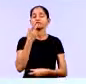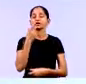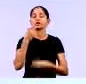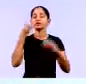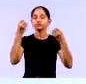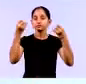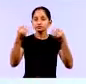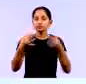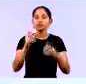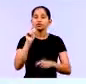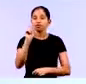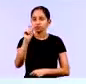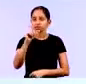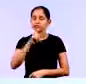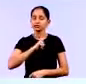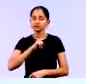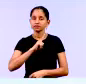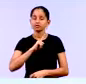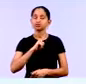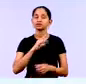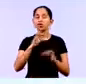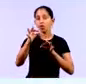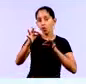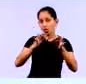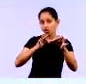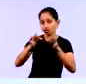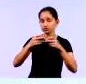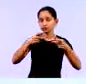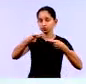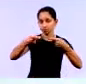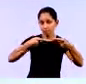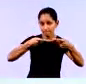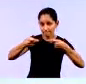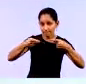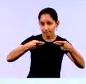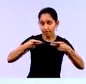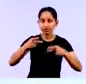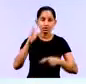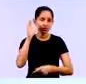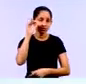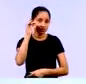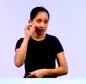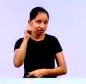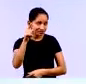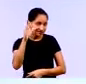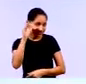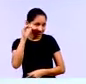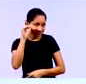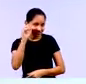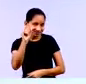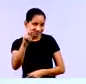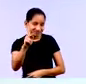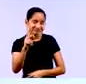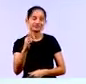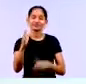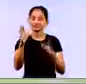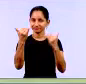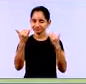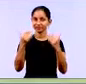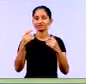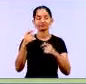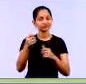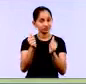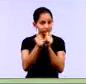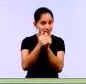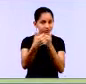o planejamento, para a organização? Está curioso? Está curiosa? Vem lá, então vem comigo, vamos